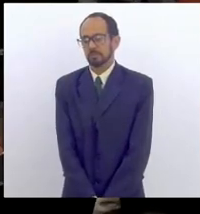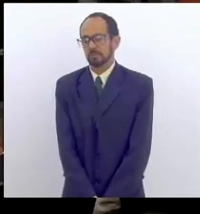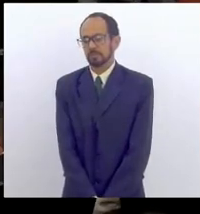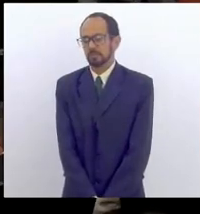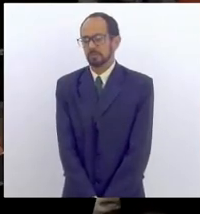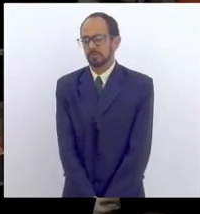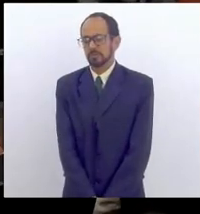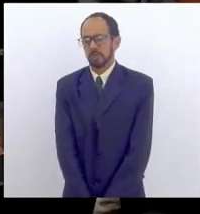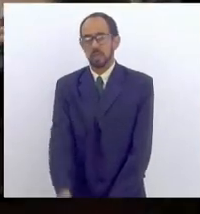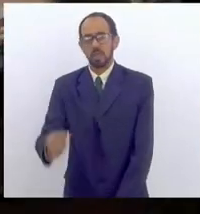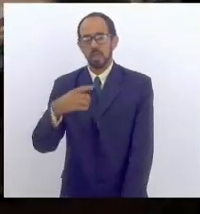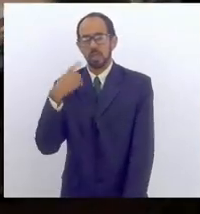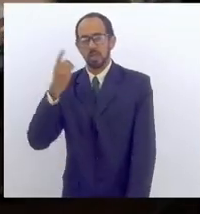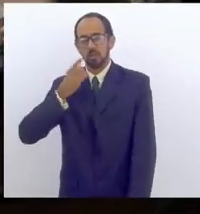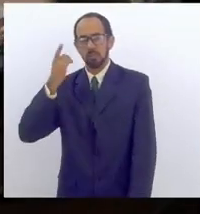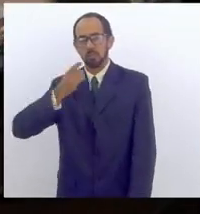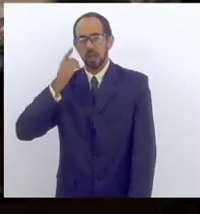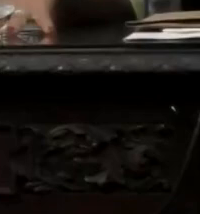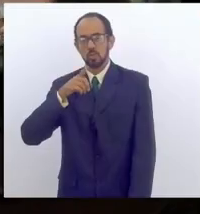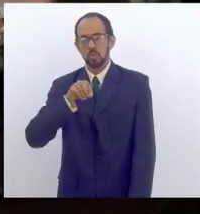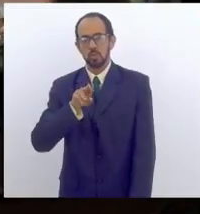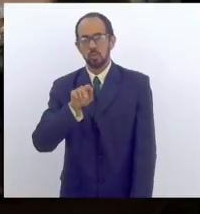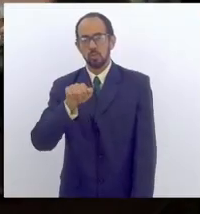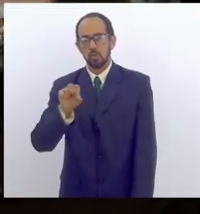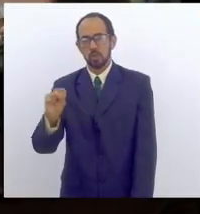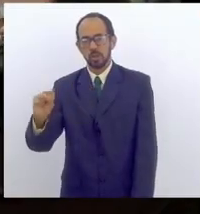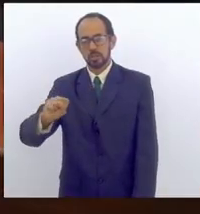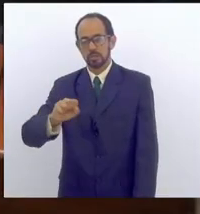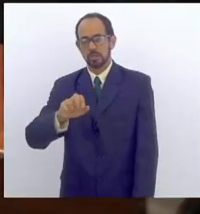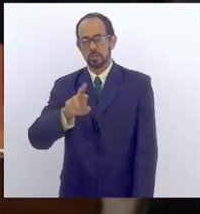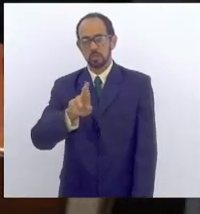Lembro. Deputado Douglas Ruas.